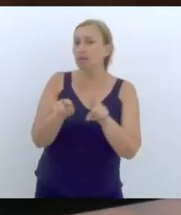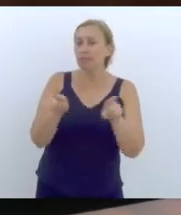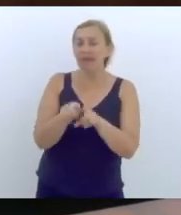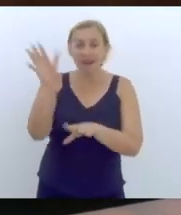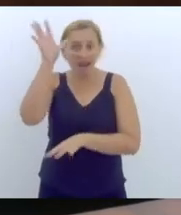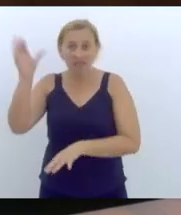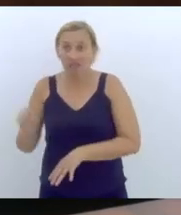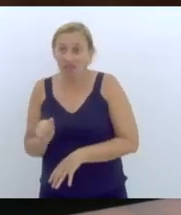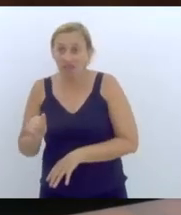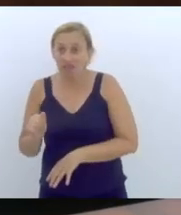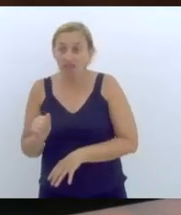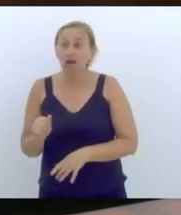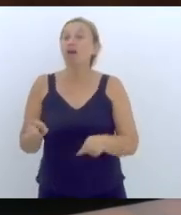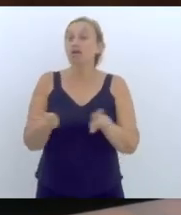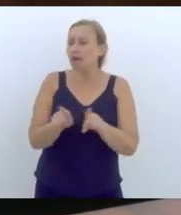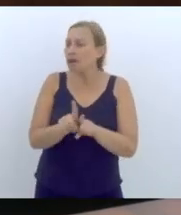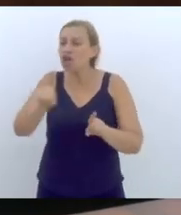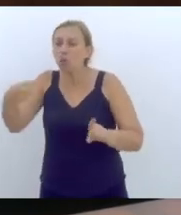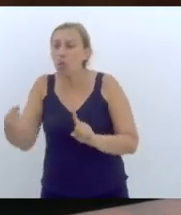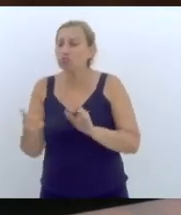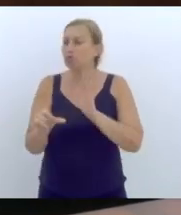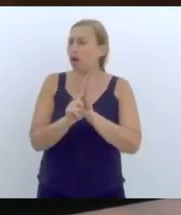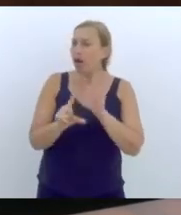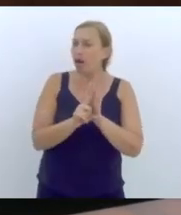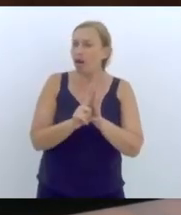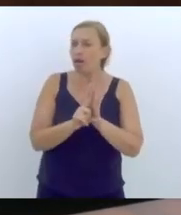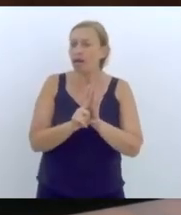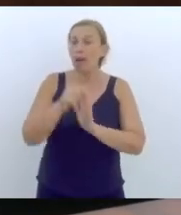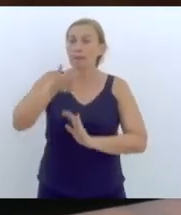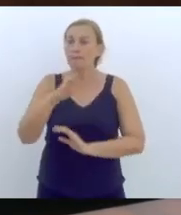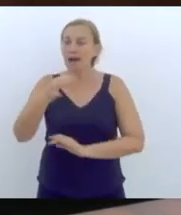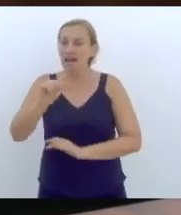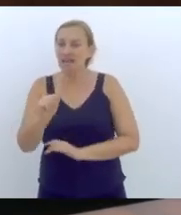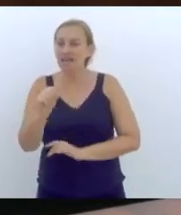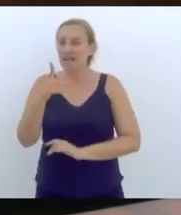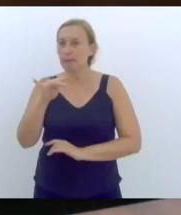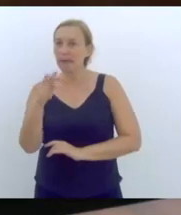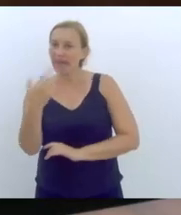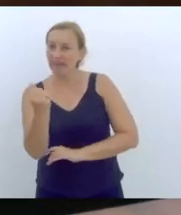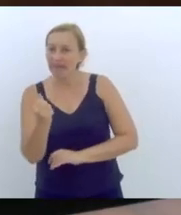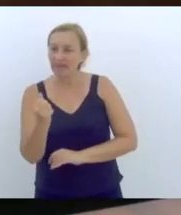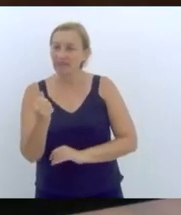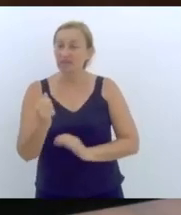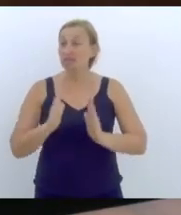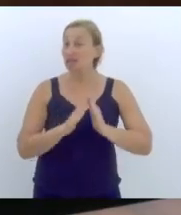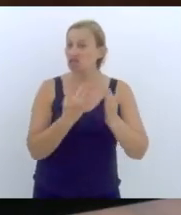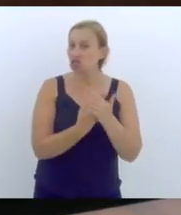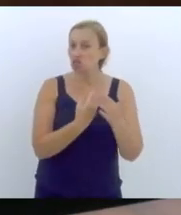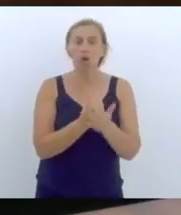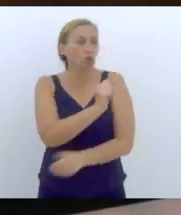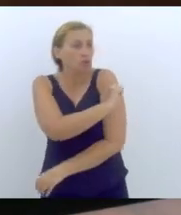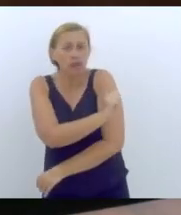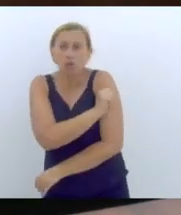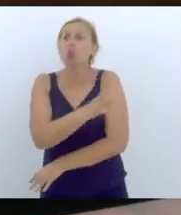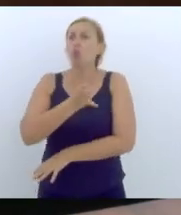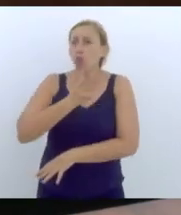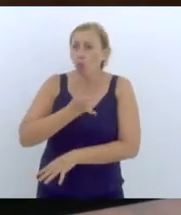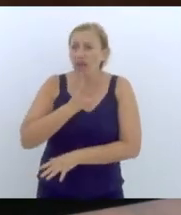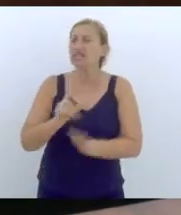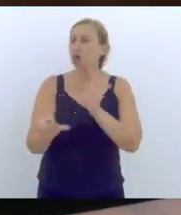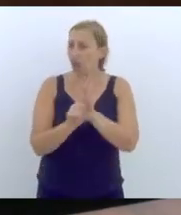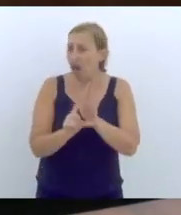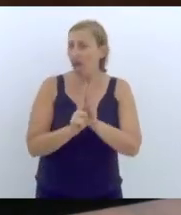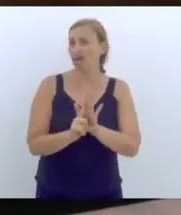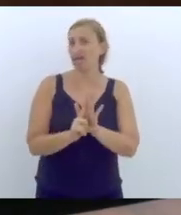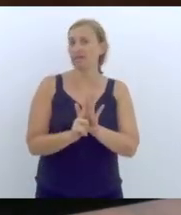africanas. Também uma outra lei que diz Maria da Penha nas escolas, que os estudantes conheçam a lei Maria da Penha.